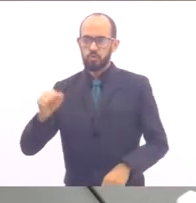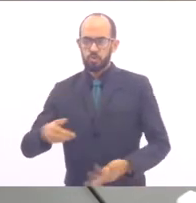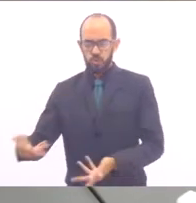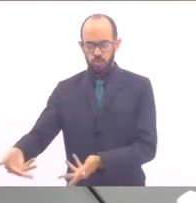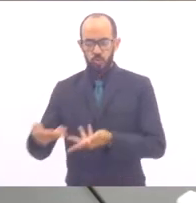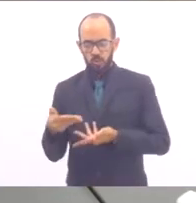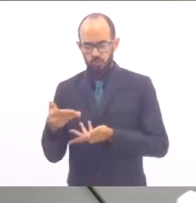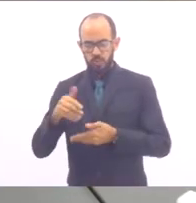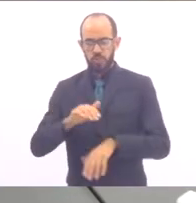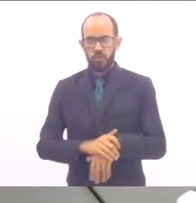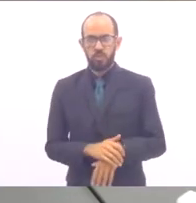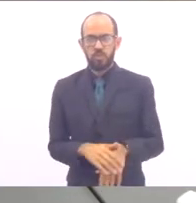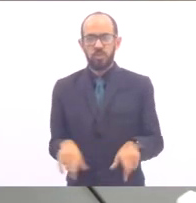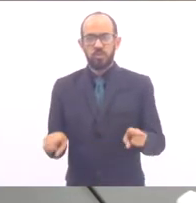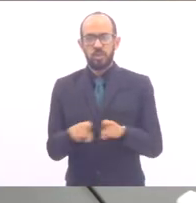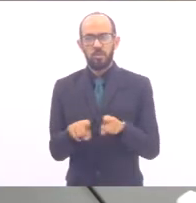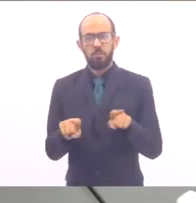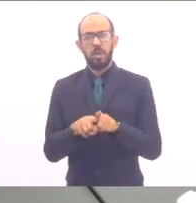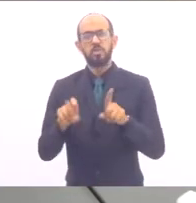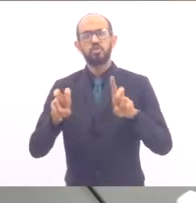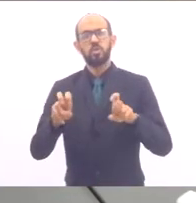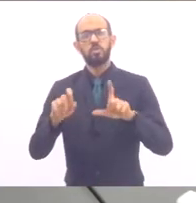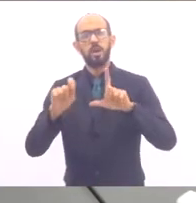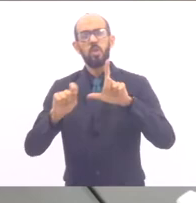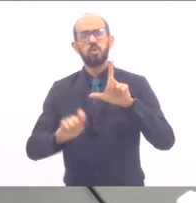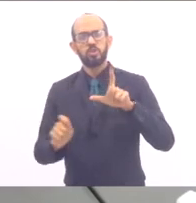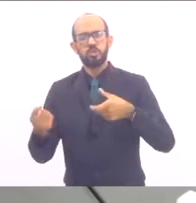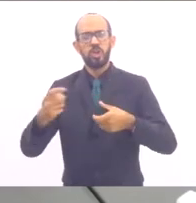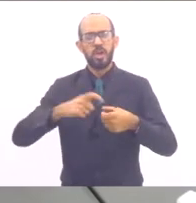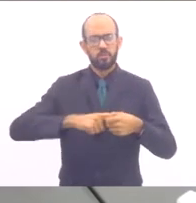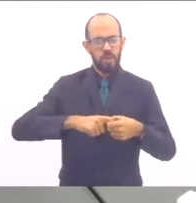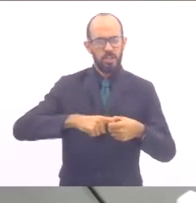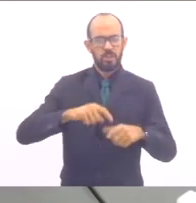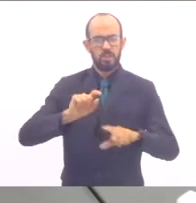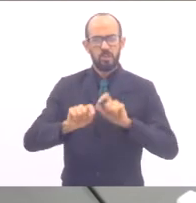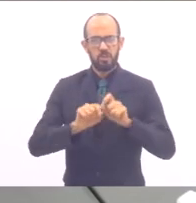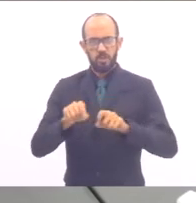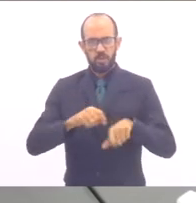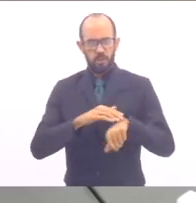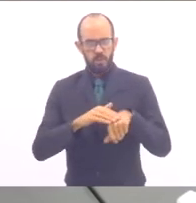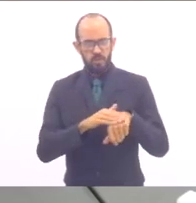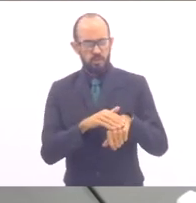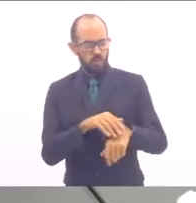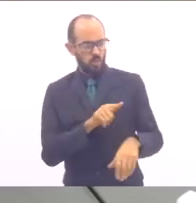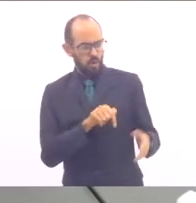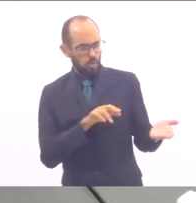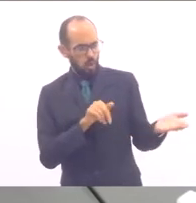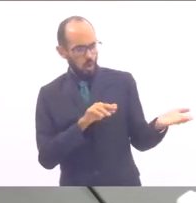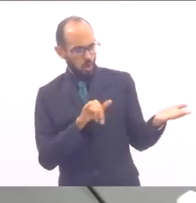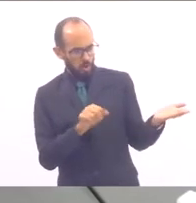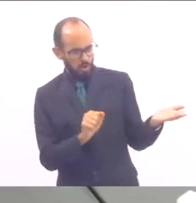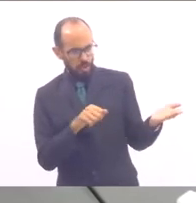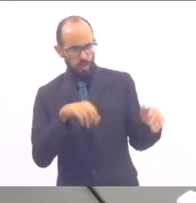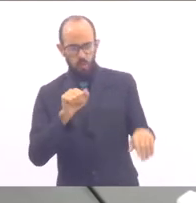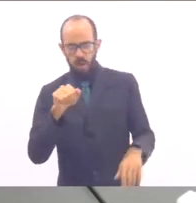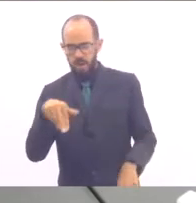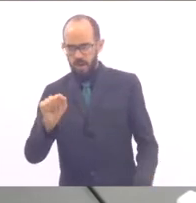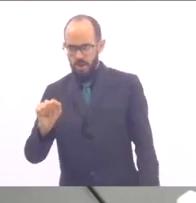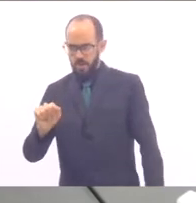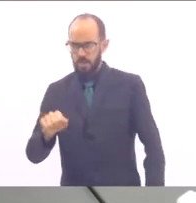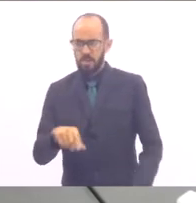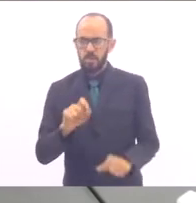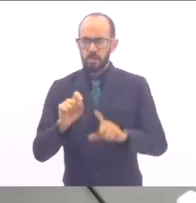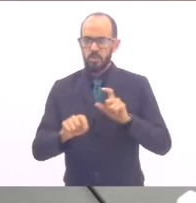Em relação à logística reversa, eu estava conversando com a Glorinha, com o Tião, com a Ana Carla,